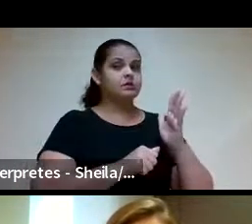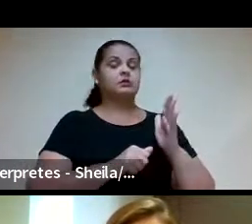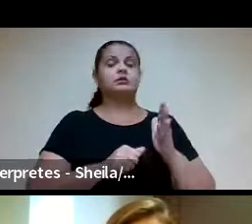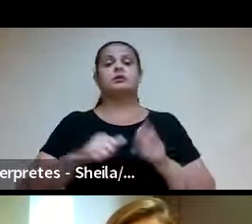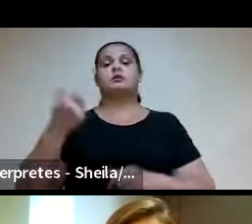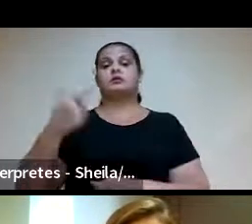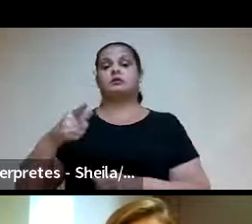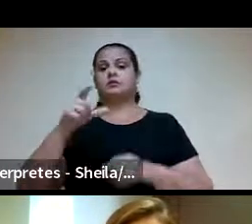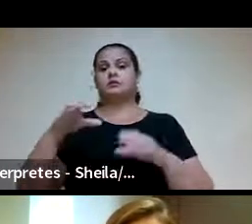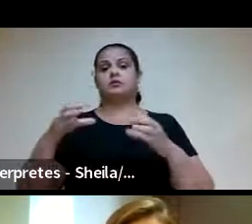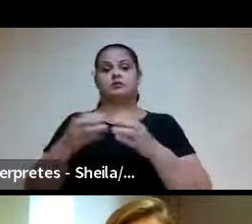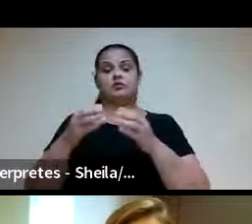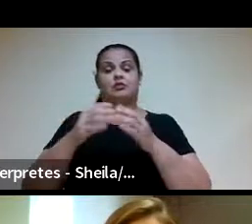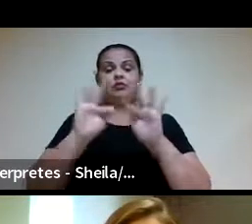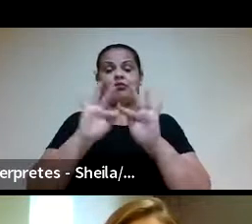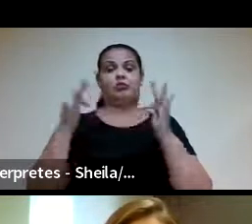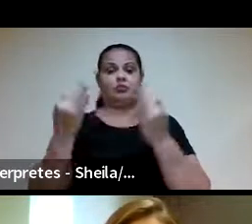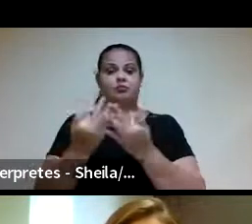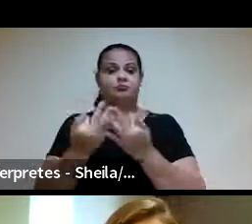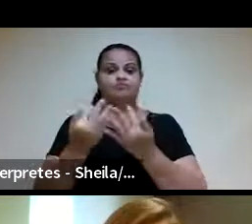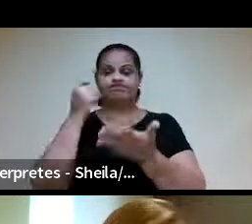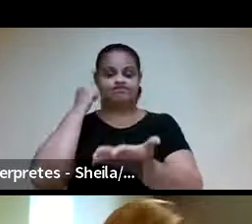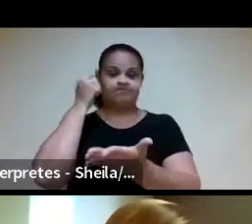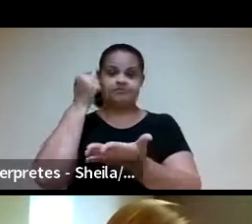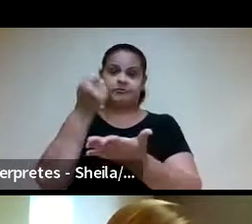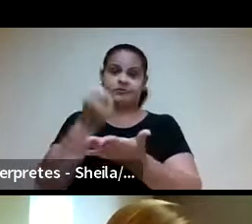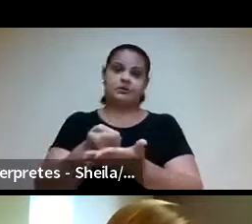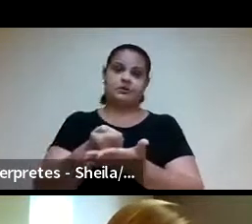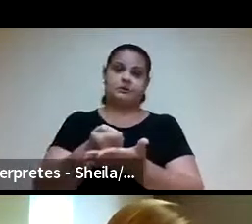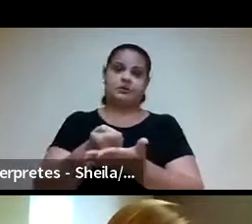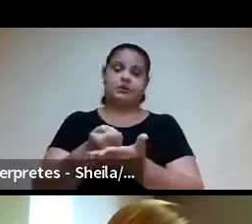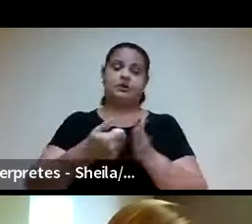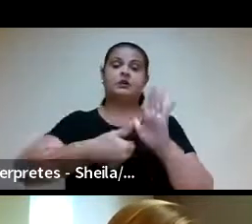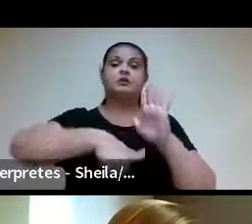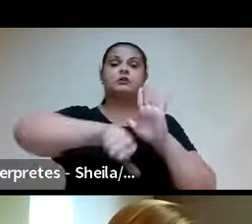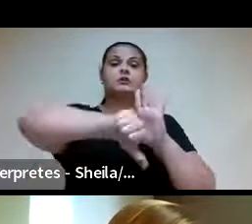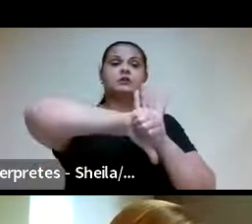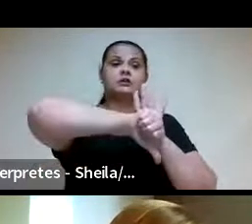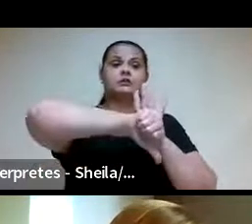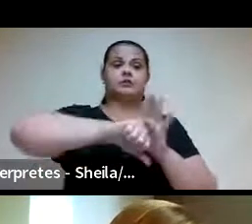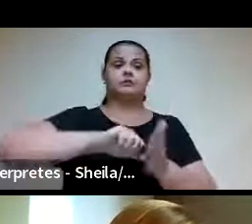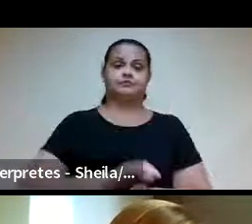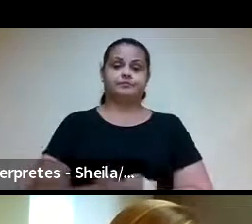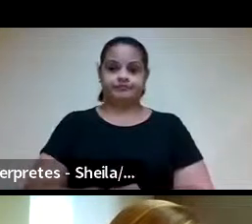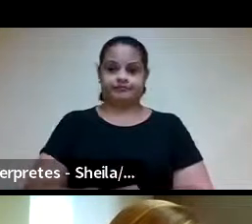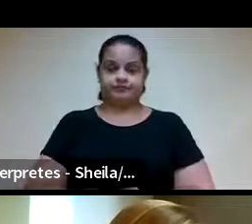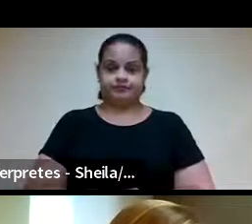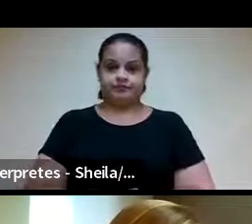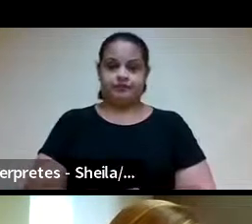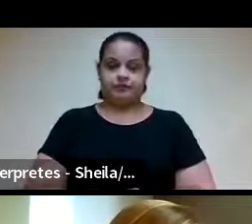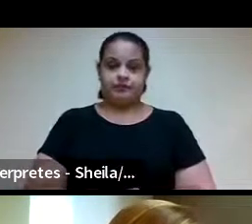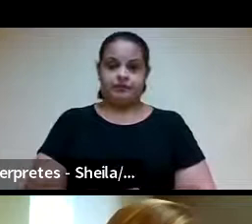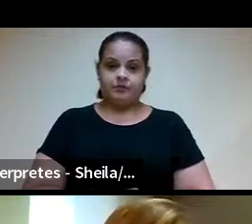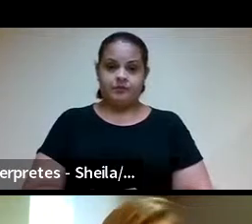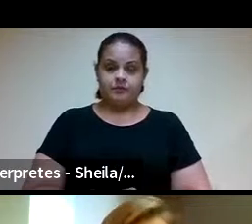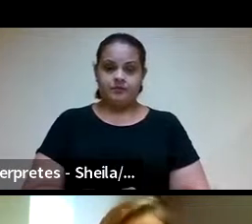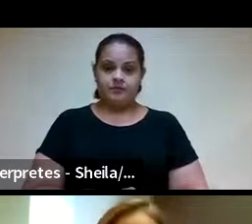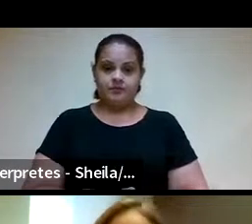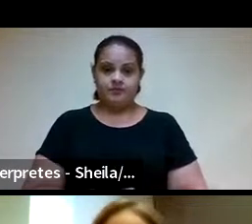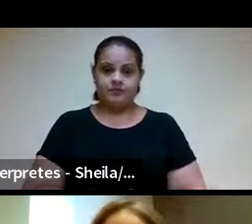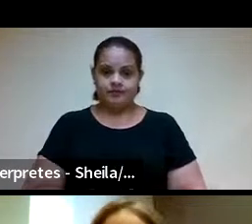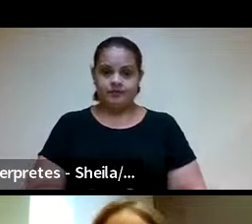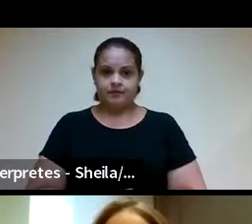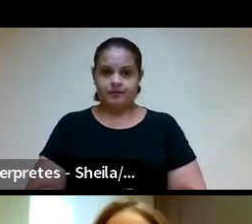de parentesco, então não se aplica essa inelegibilidade. E é preciso ressaltar em relação a isso que,